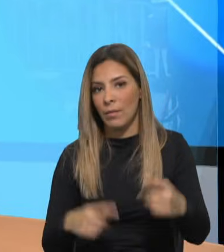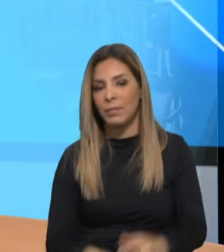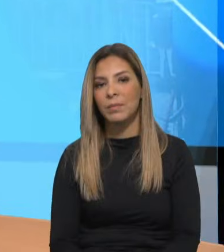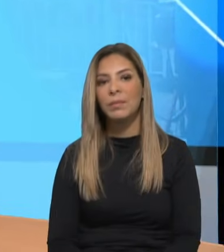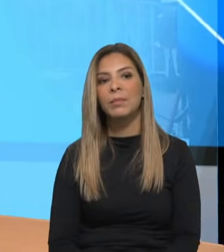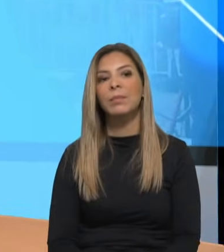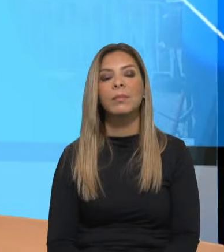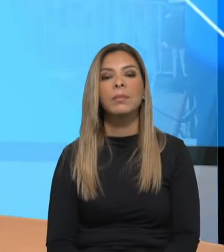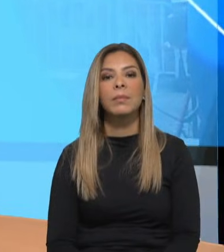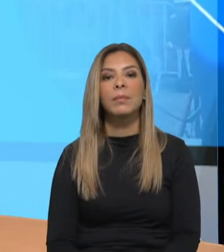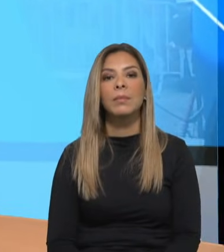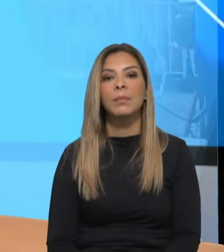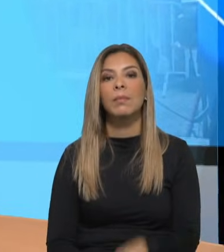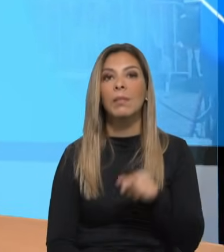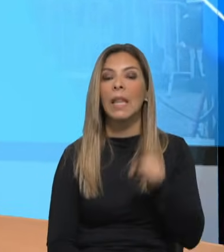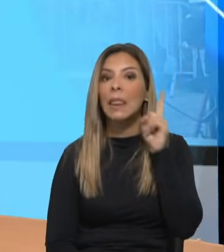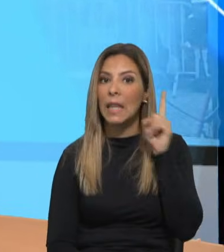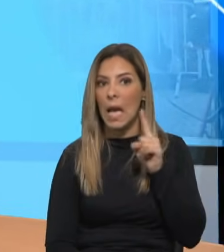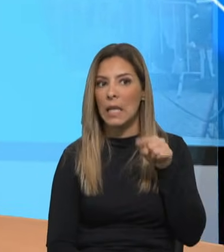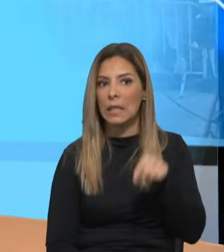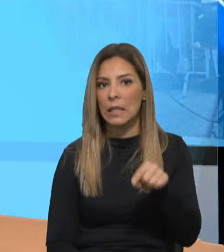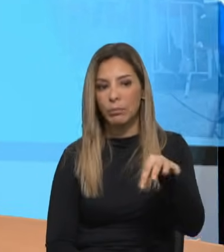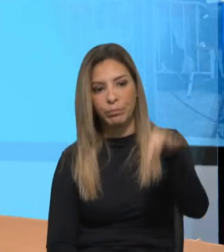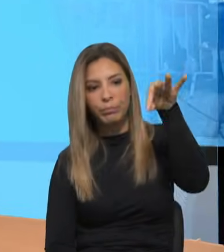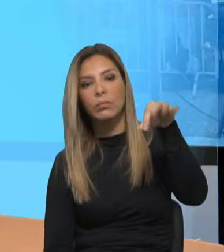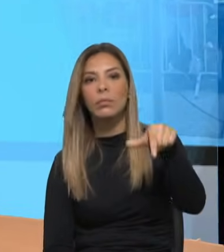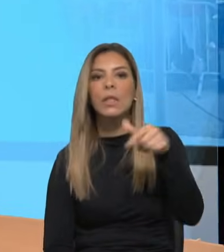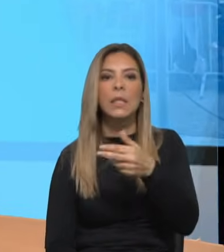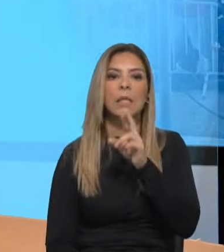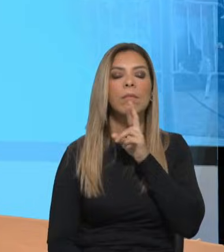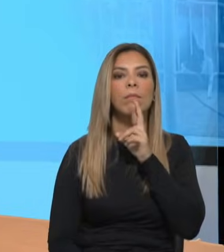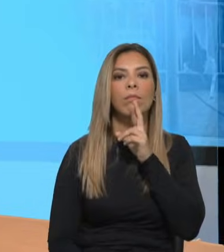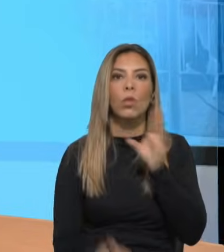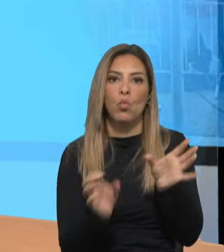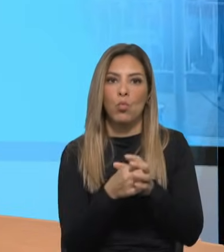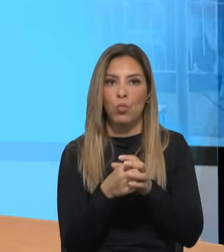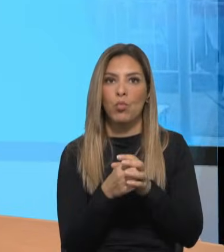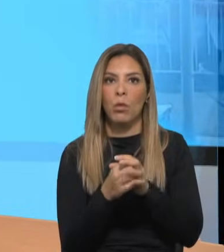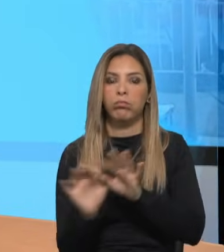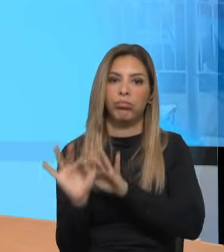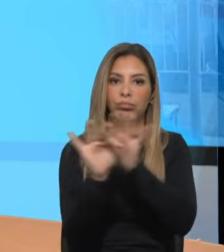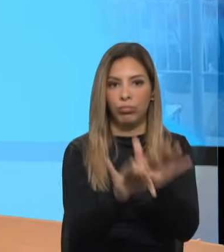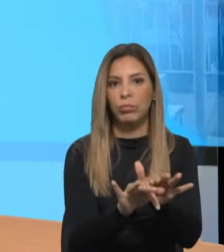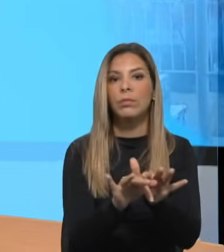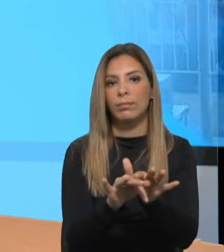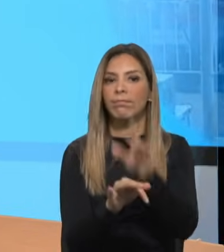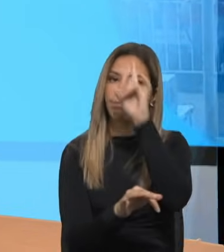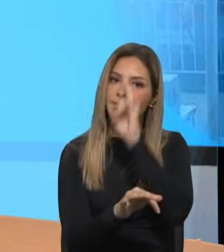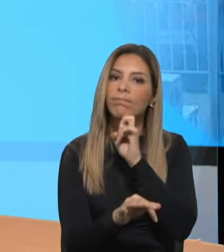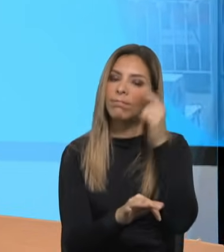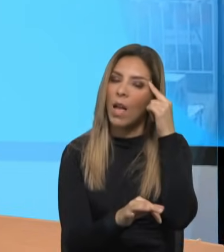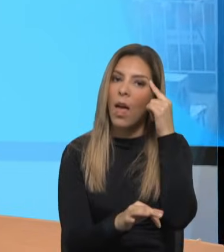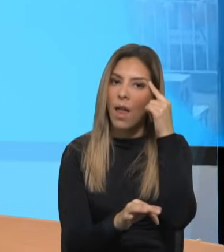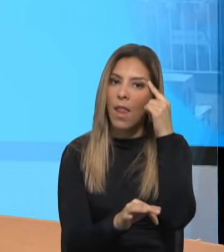dia foi lembrado também no Santuário de Fátima. Há um grupo que ali se reuniu também para não deixar